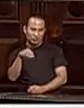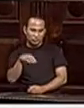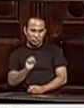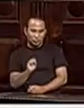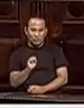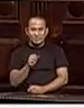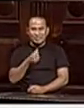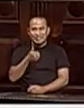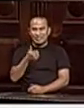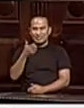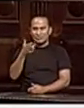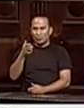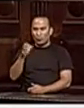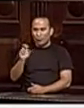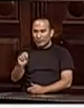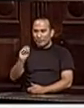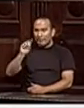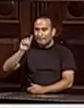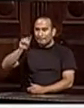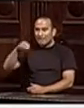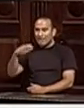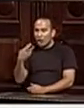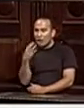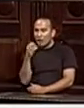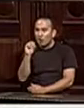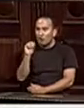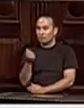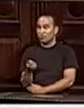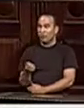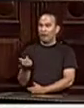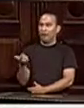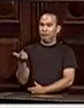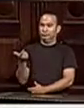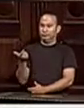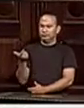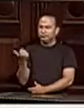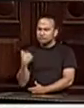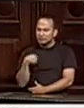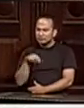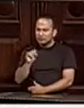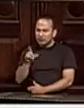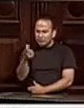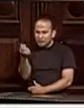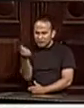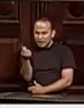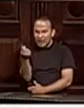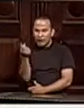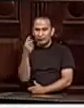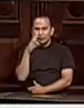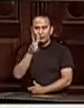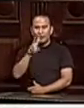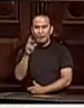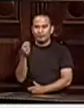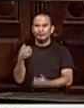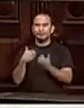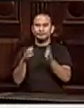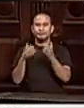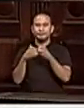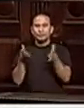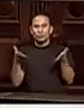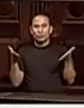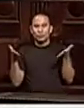de 150 milhões de reais. Isso daí significa, se você apanhar o custo da passagem de hoje, que